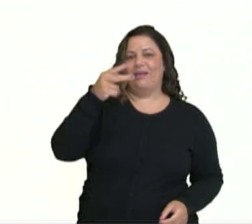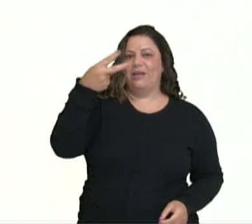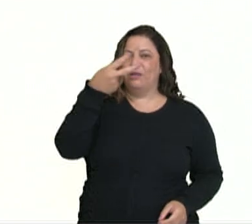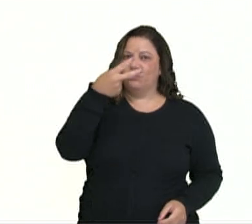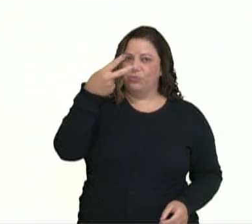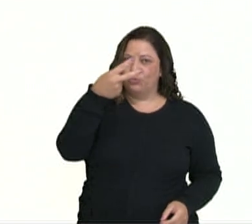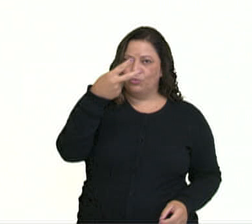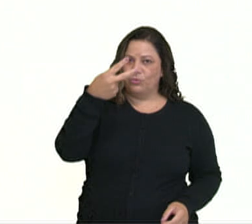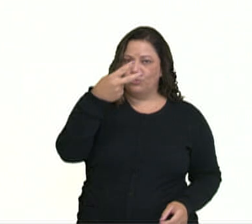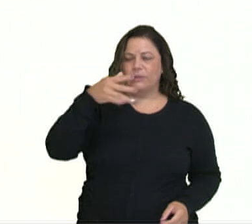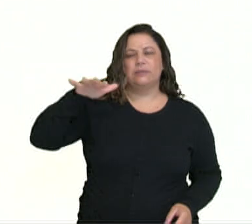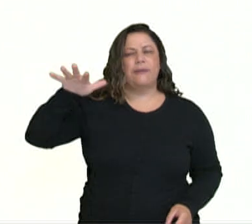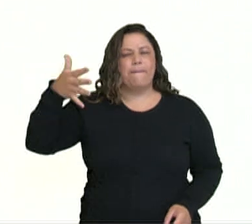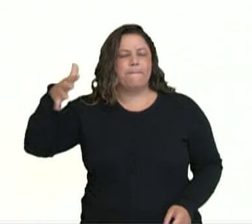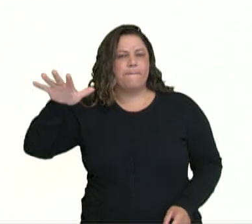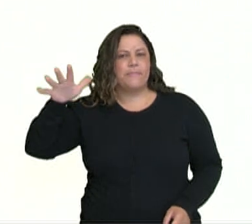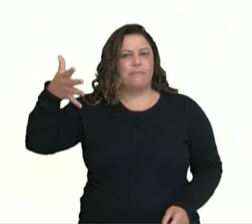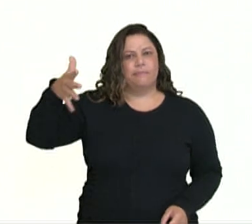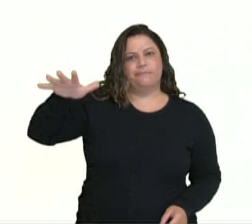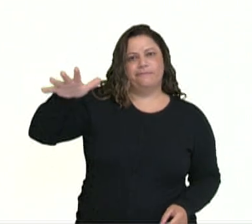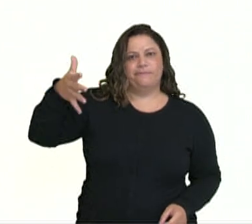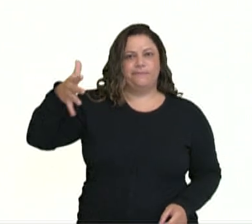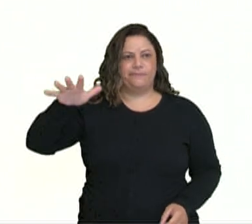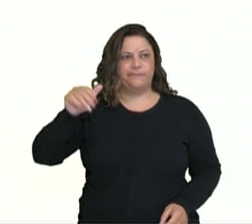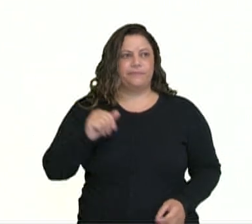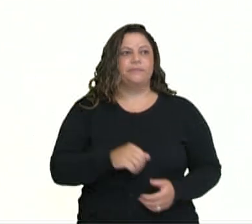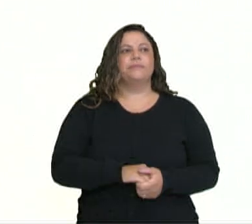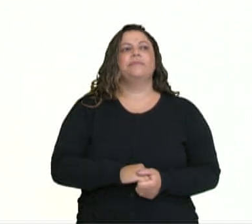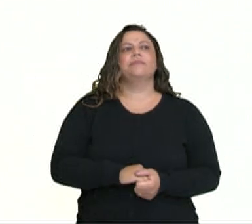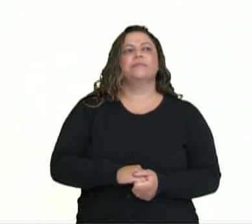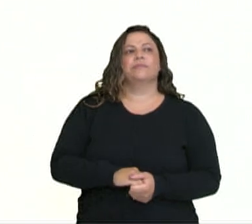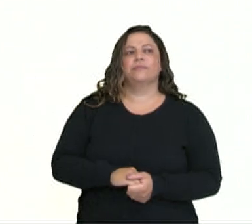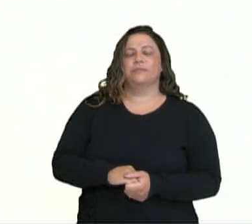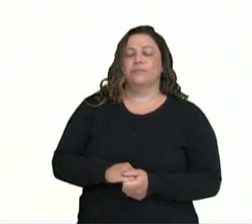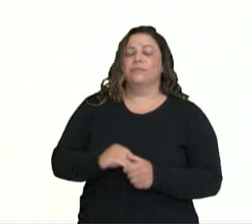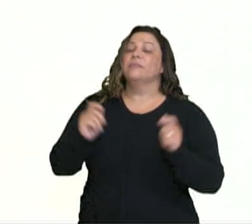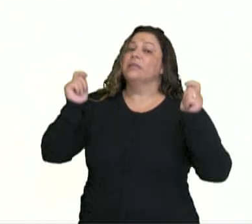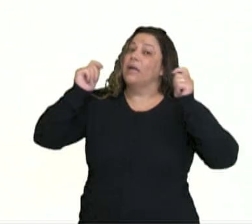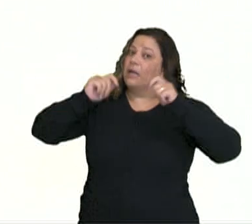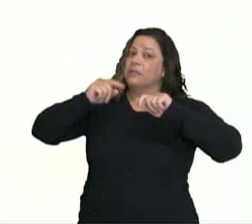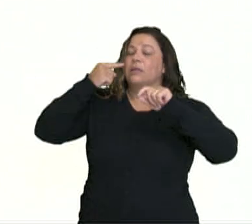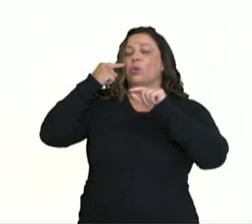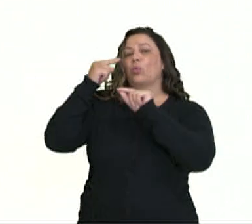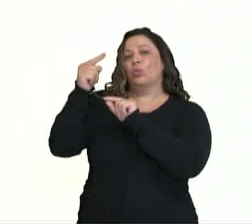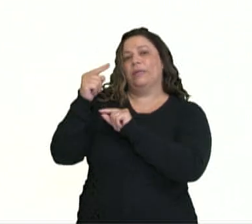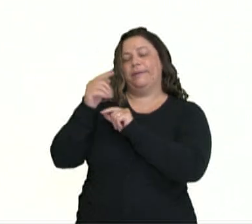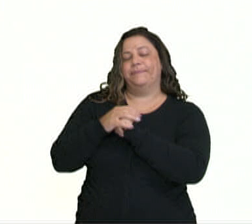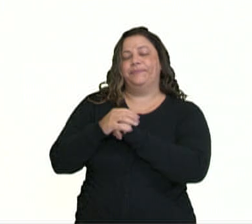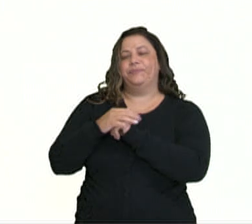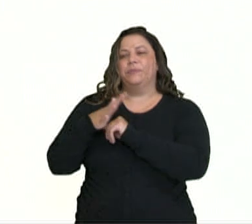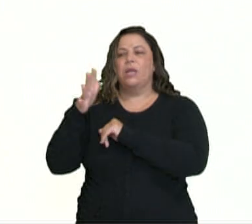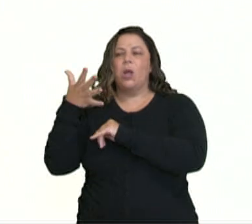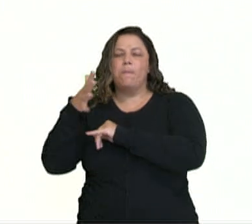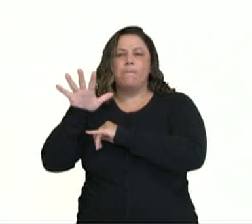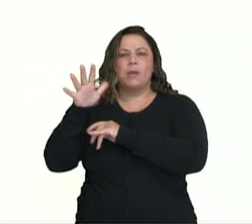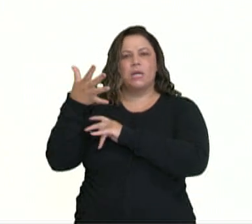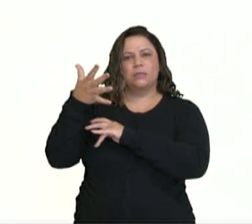comprometimento mediano, olha lá a gente corrigindo, comprometimento severo, F1.